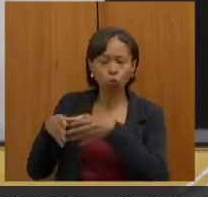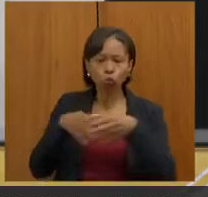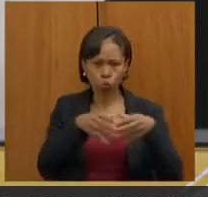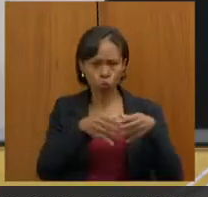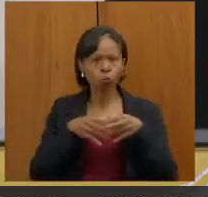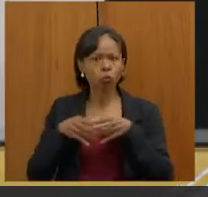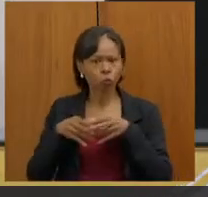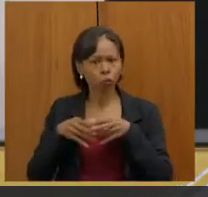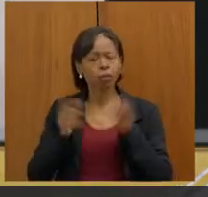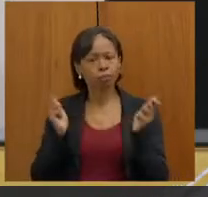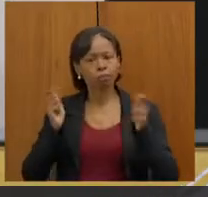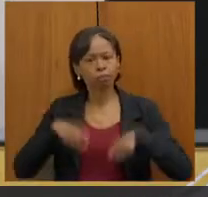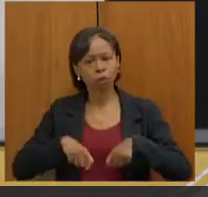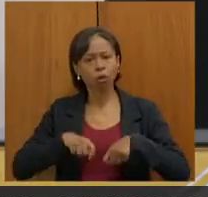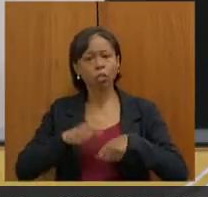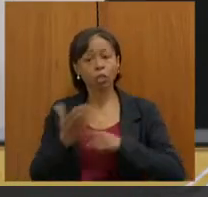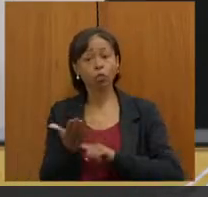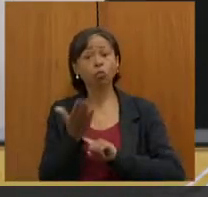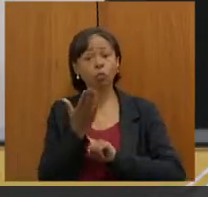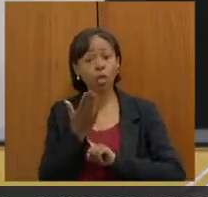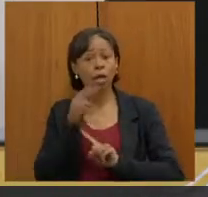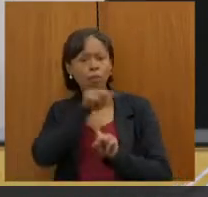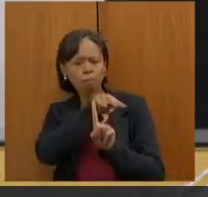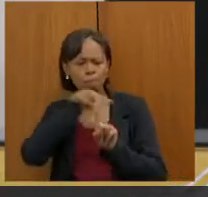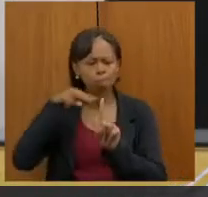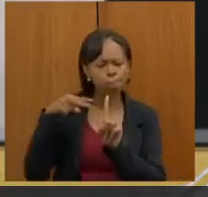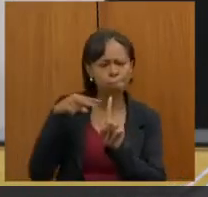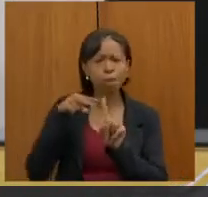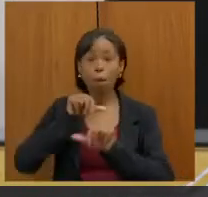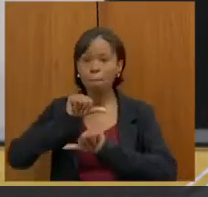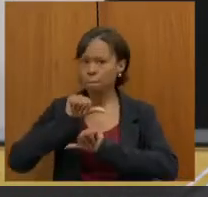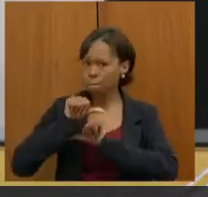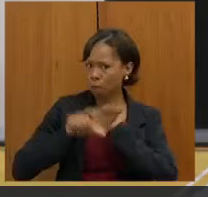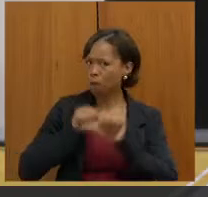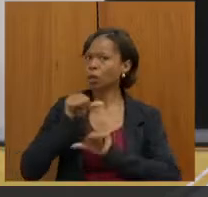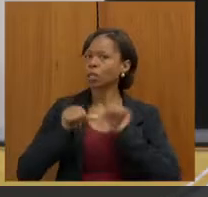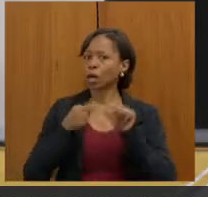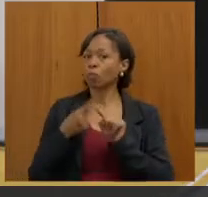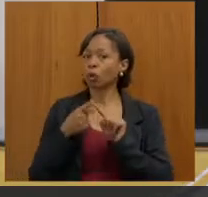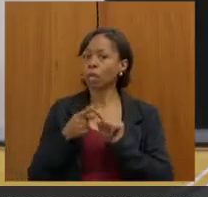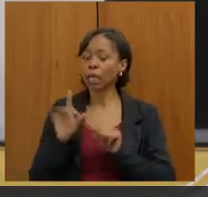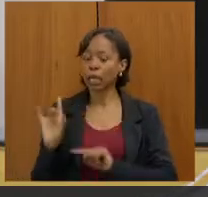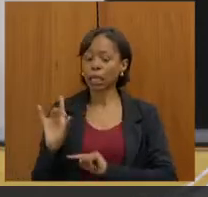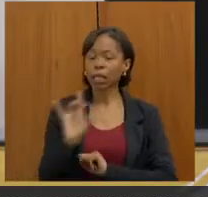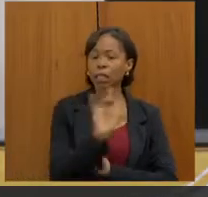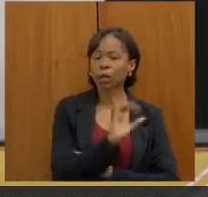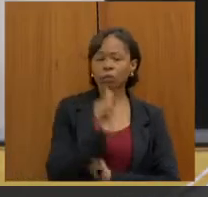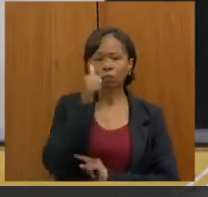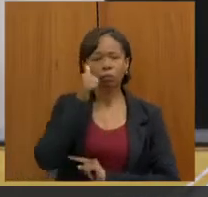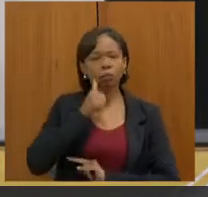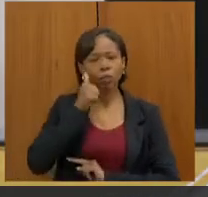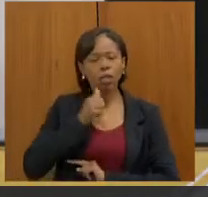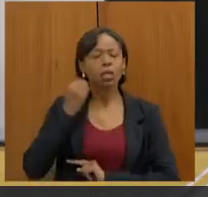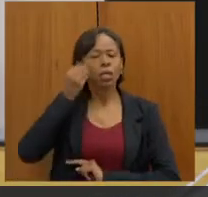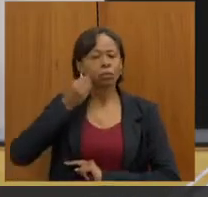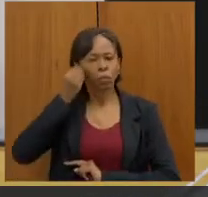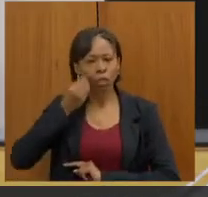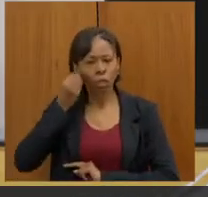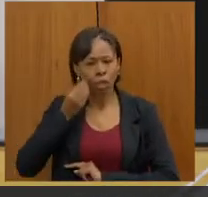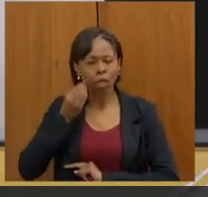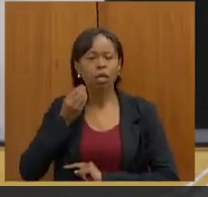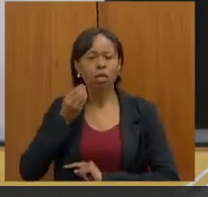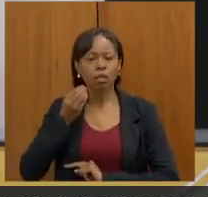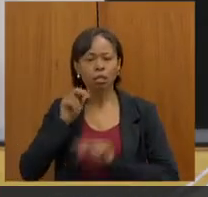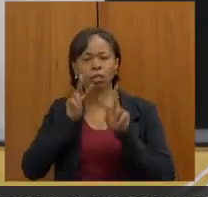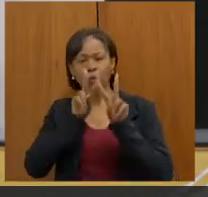a nossa perspectiva né uma vez que todas Tem muitas experiências todas Tem um olhar já bem consolidada sobre essa